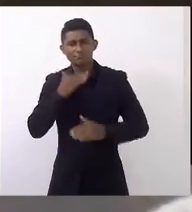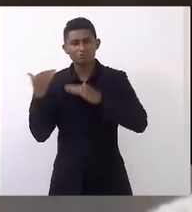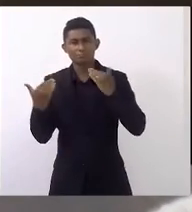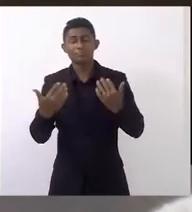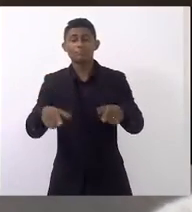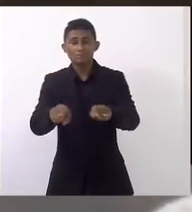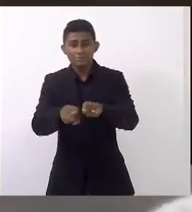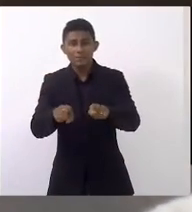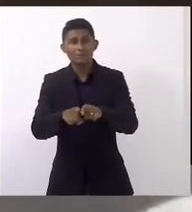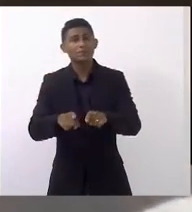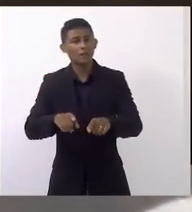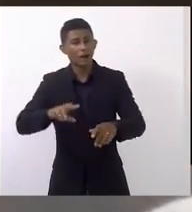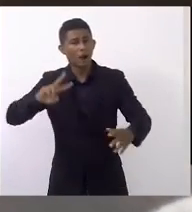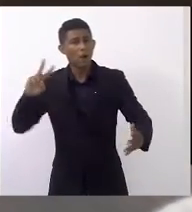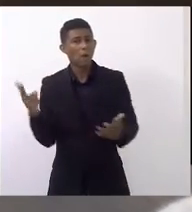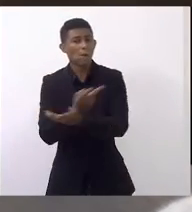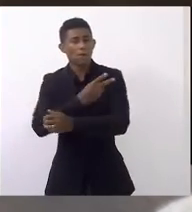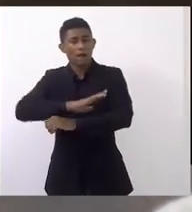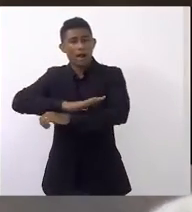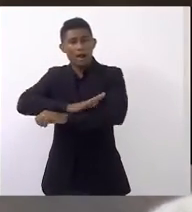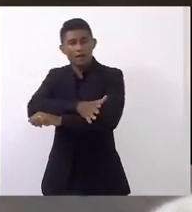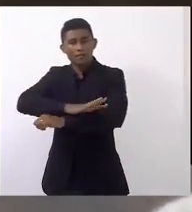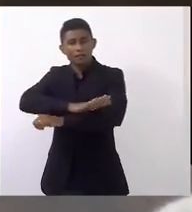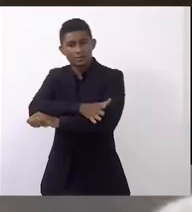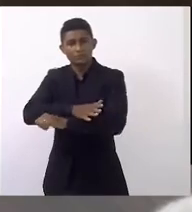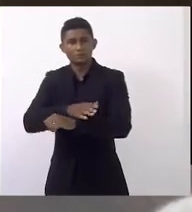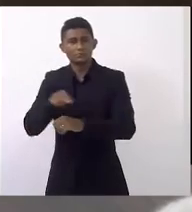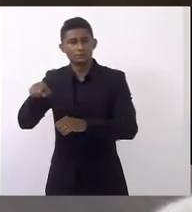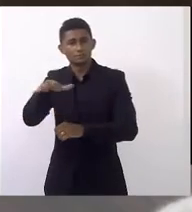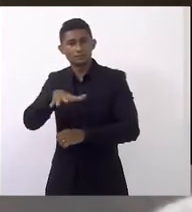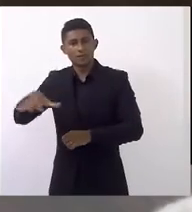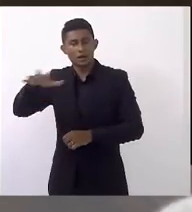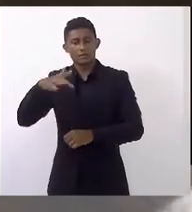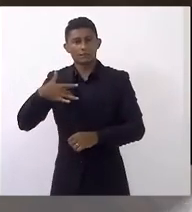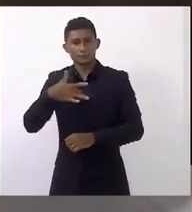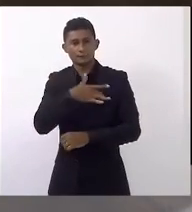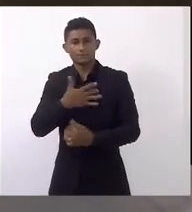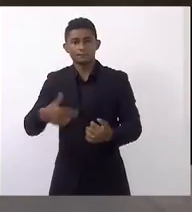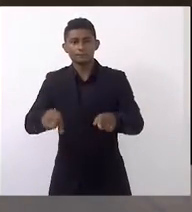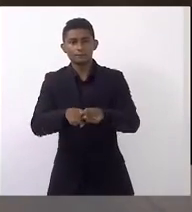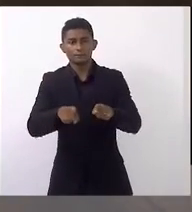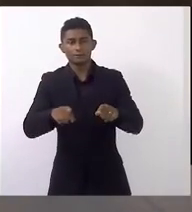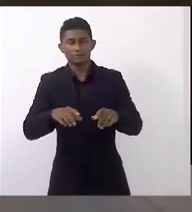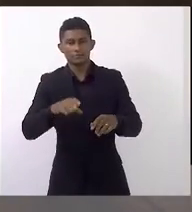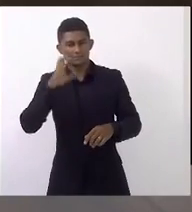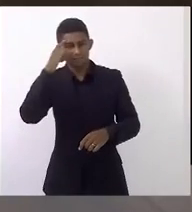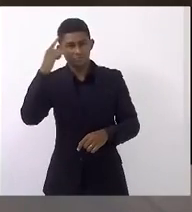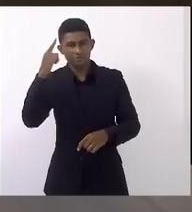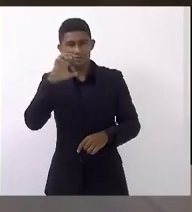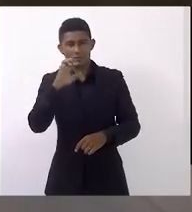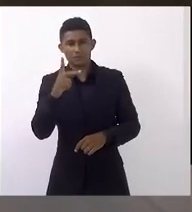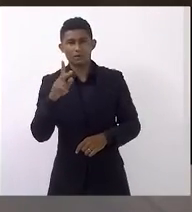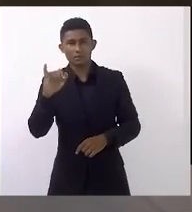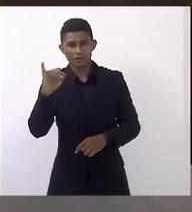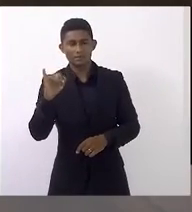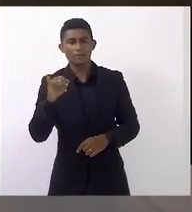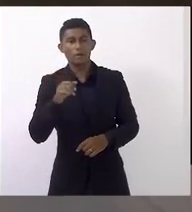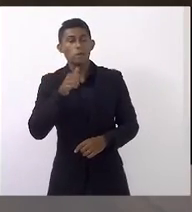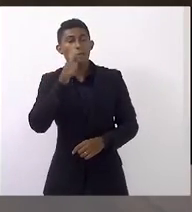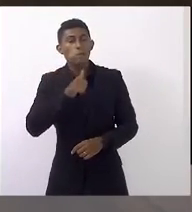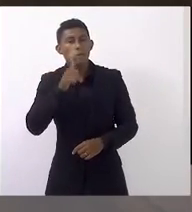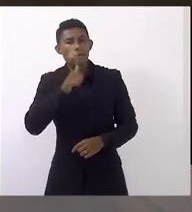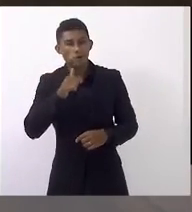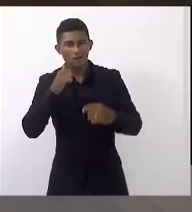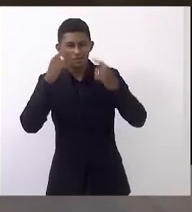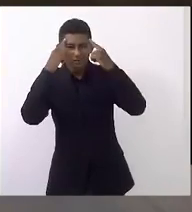racismo vinculado à área da saúde surgiu também na CPI da violência contra a mulher e também na CPI